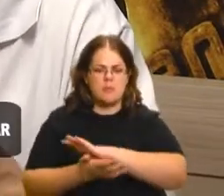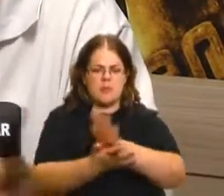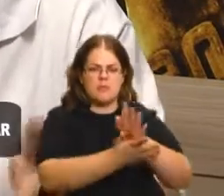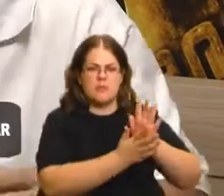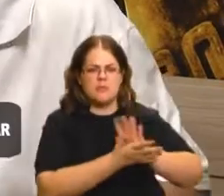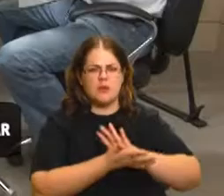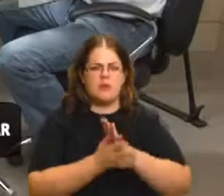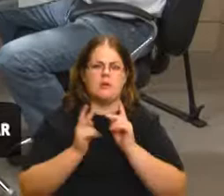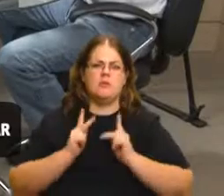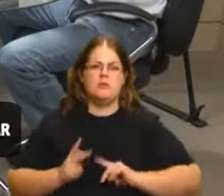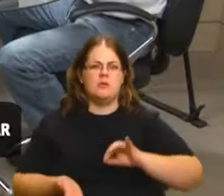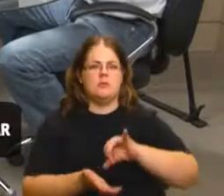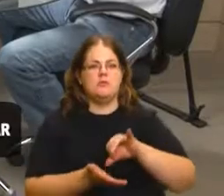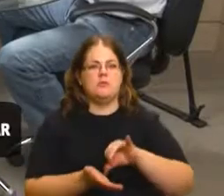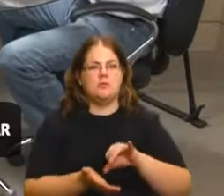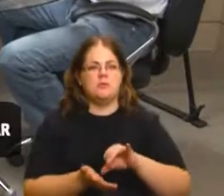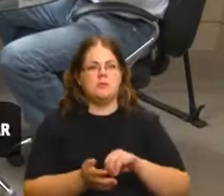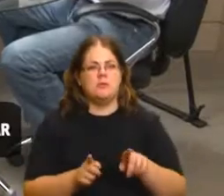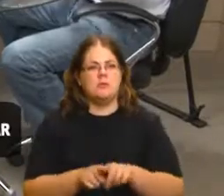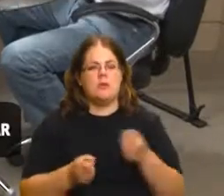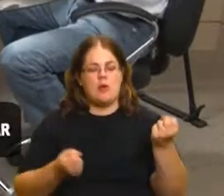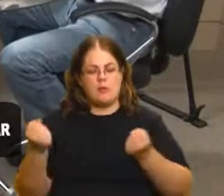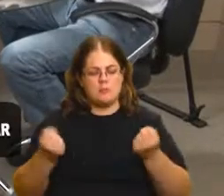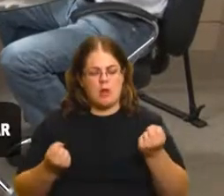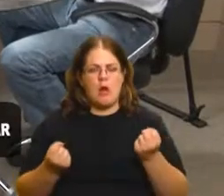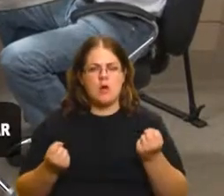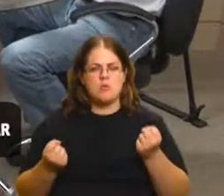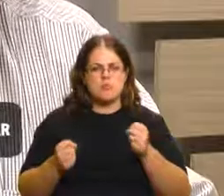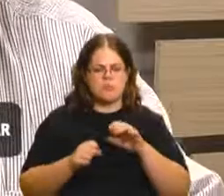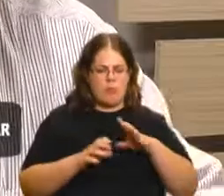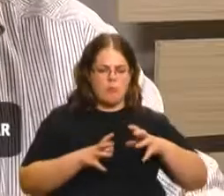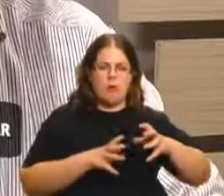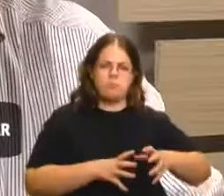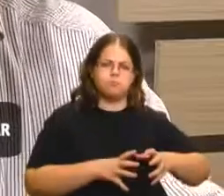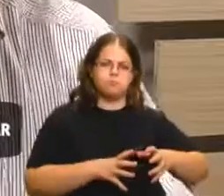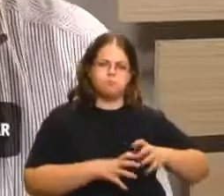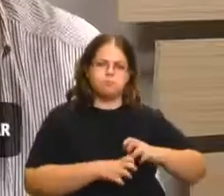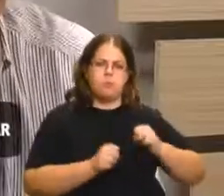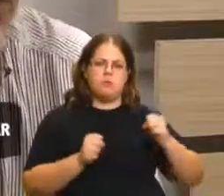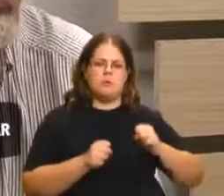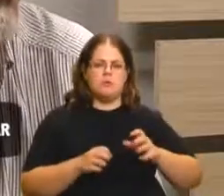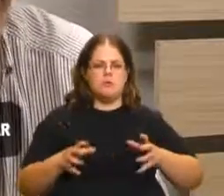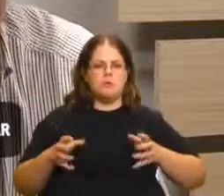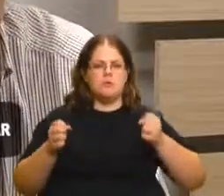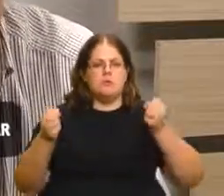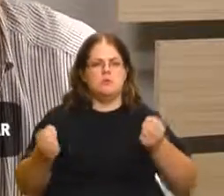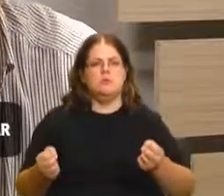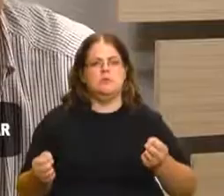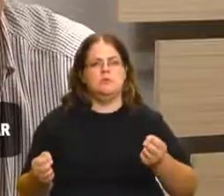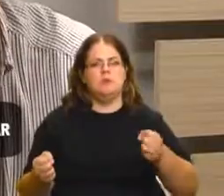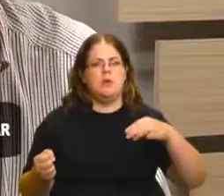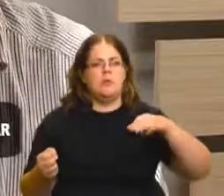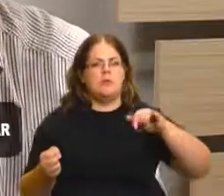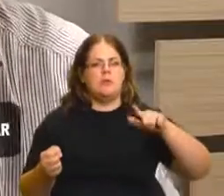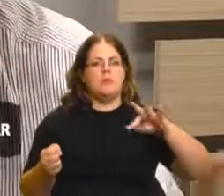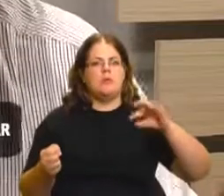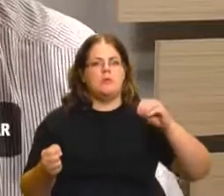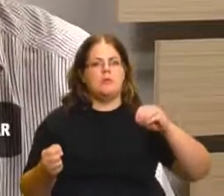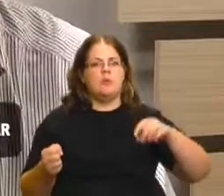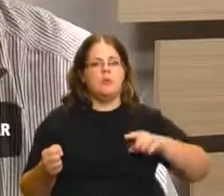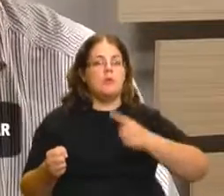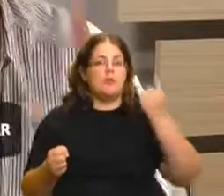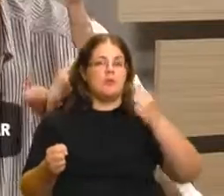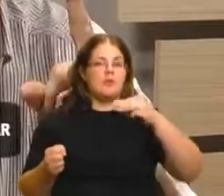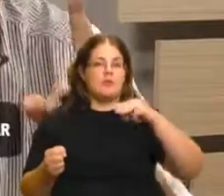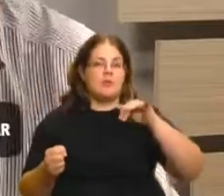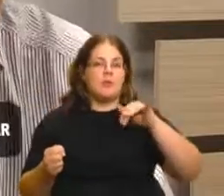matar dezenas de milhares de pessoas. No Rio Centro eles pegaram um carro com uma bomba e estacionaram no meio de uma programação do 1º de maio, um show do Milton Nascimento e outros